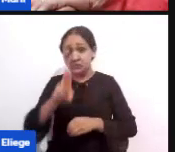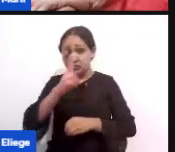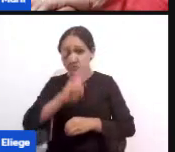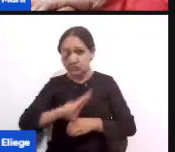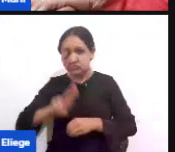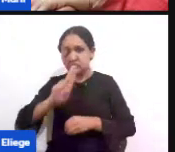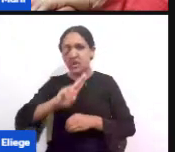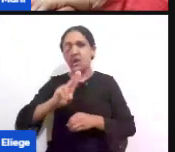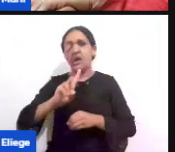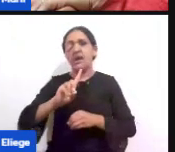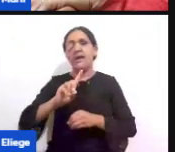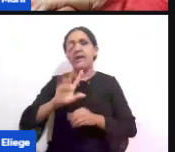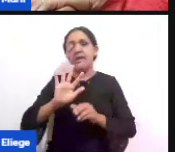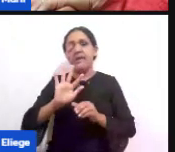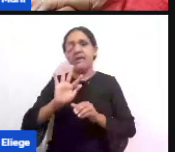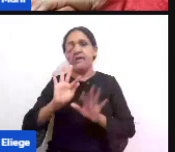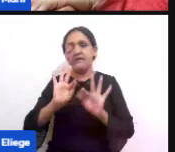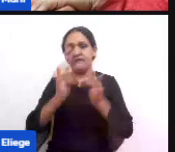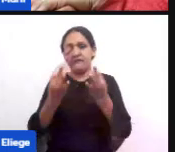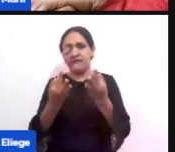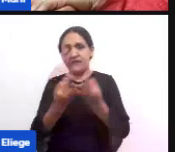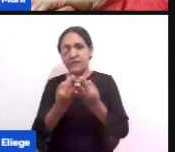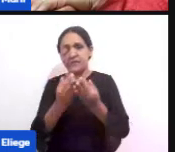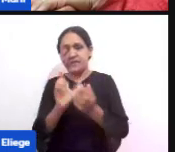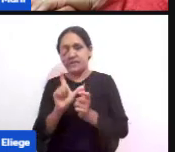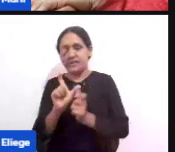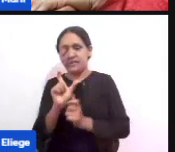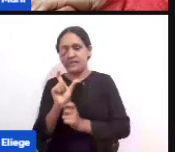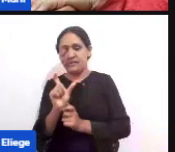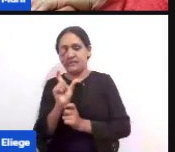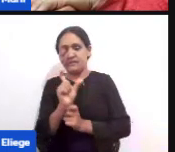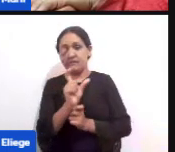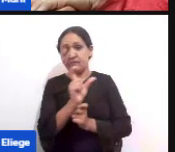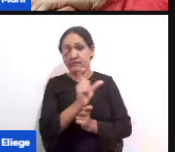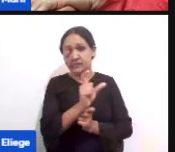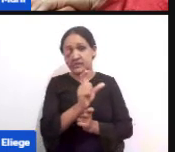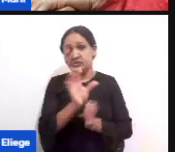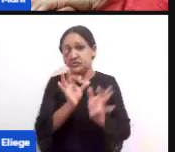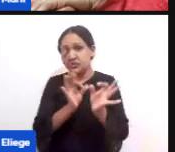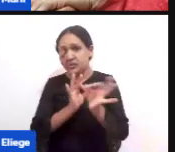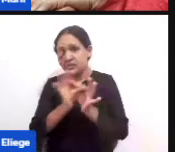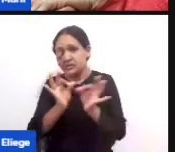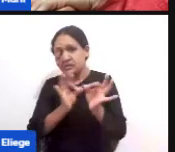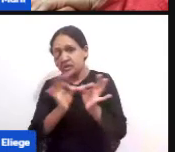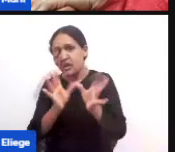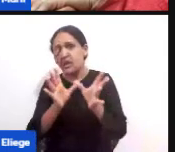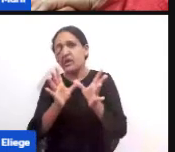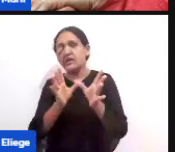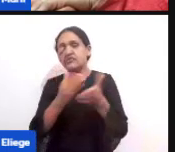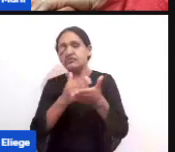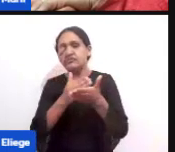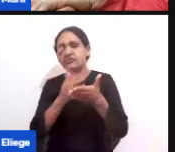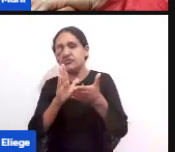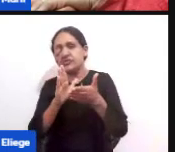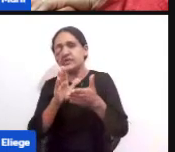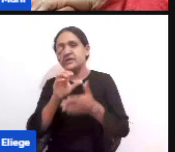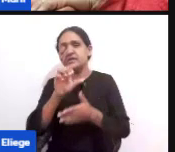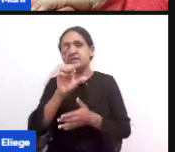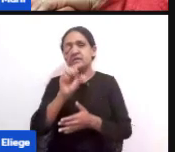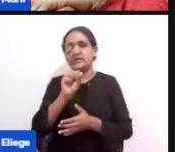família silábica nas formações de palavras, da formação de palavras, eles tiram as sílabas, e